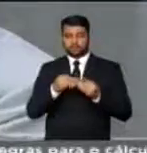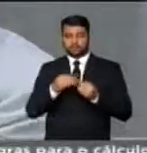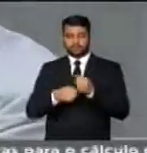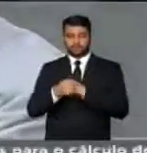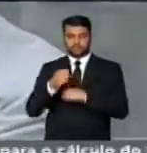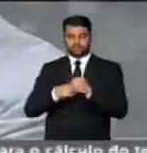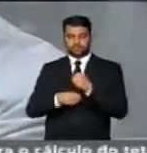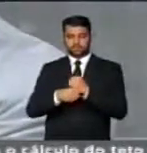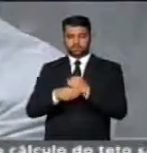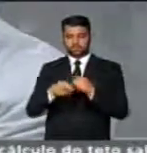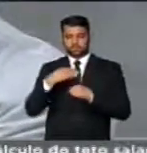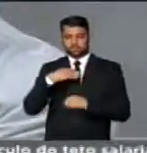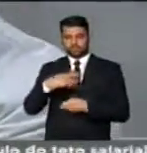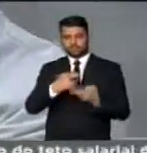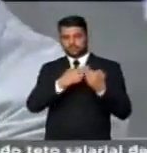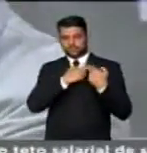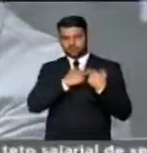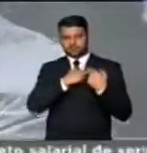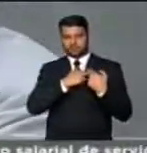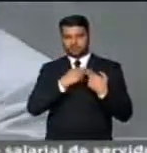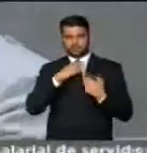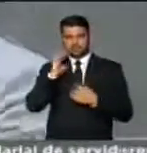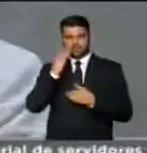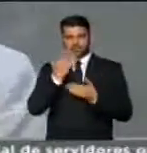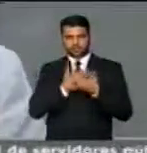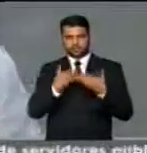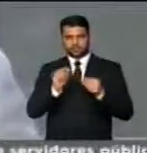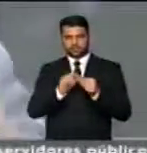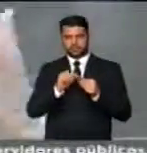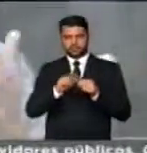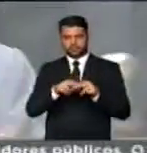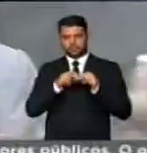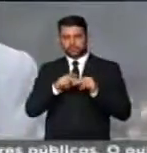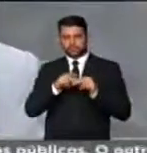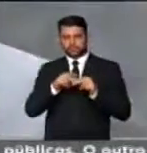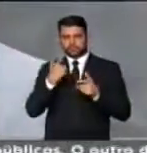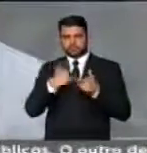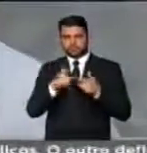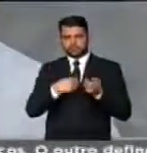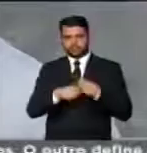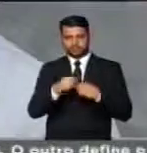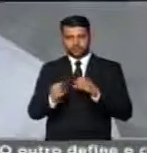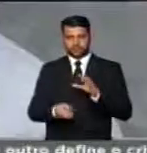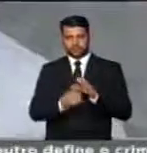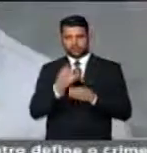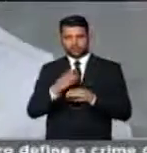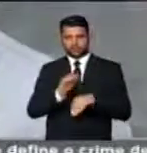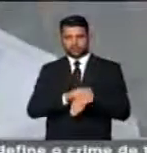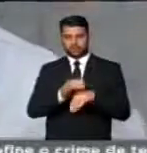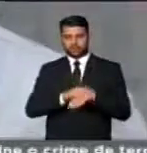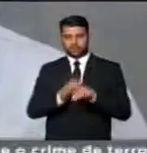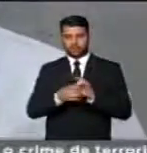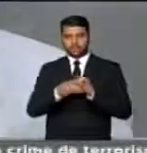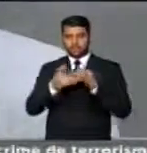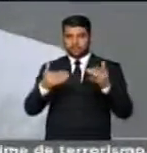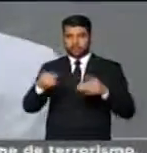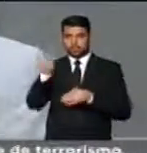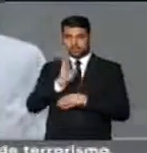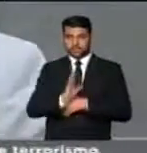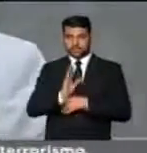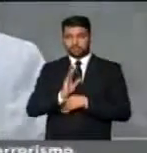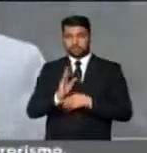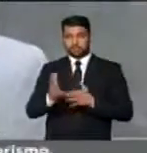últimos anos. Com responsabilidade e entendendo que para sairmos da crise, para criarmos independência ainda maior